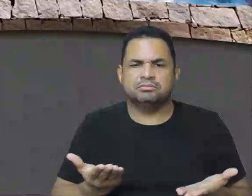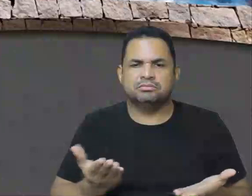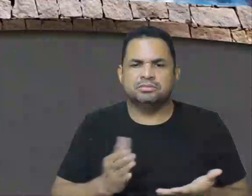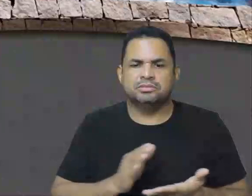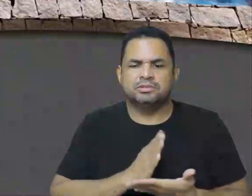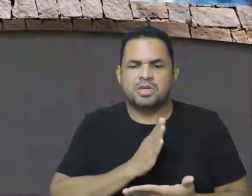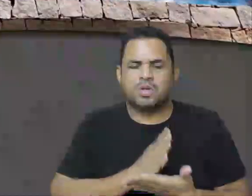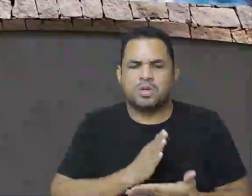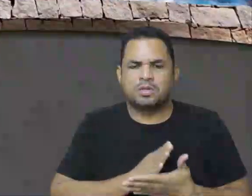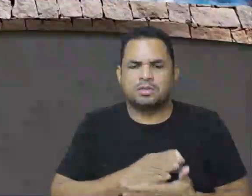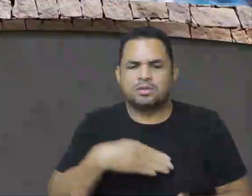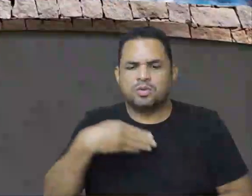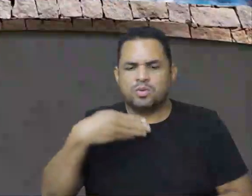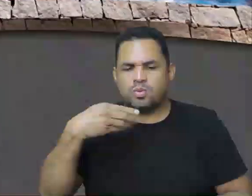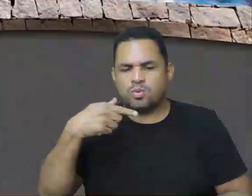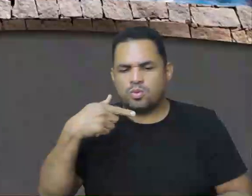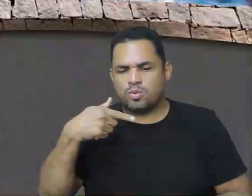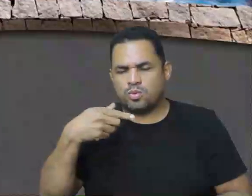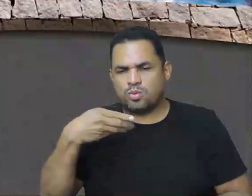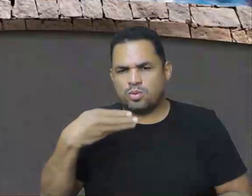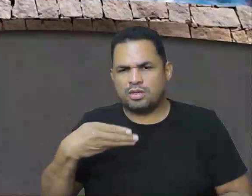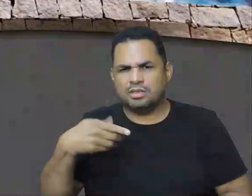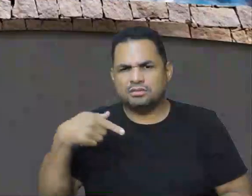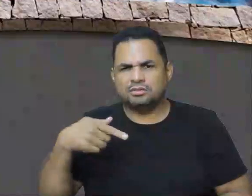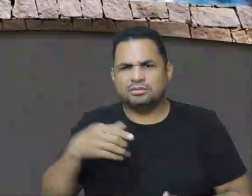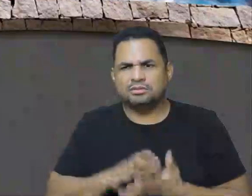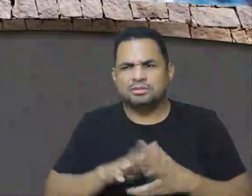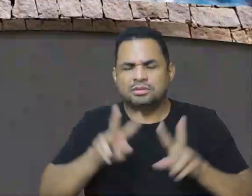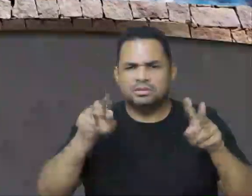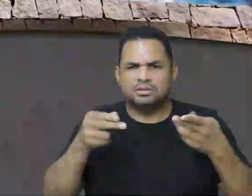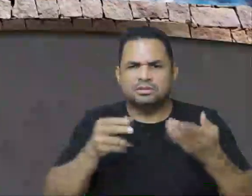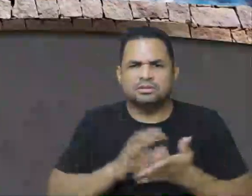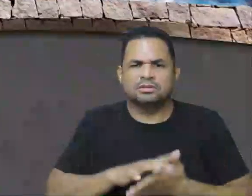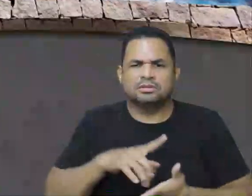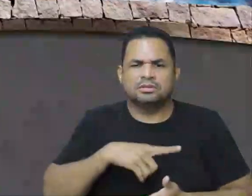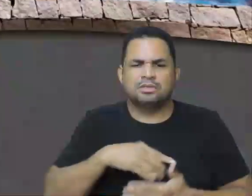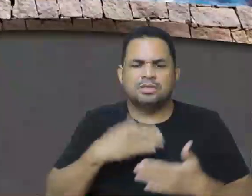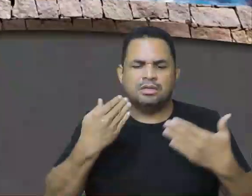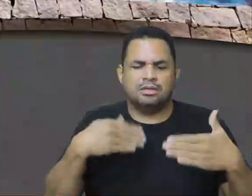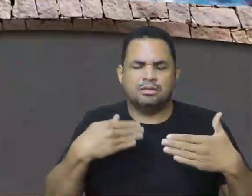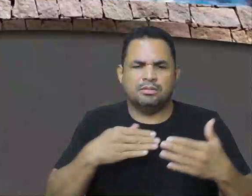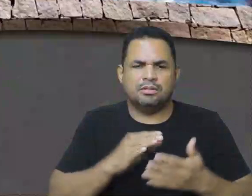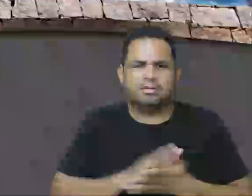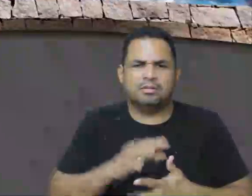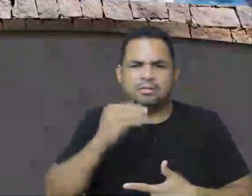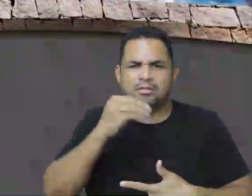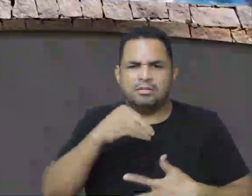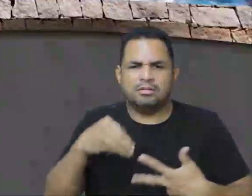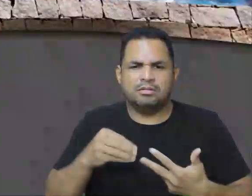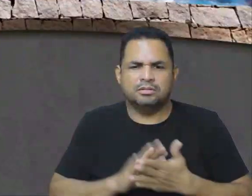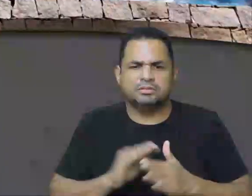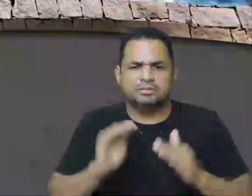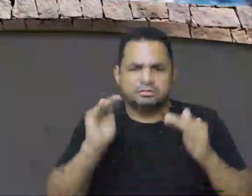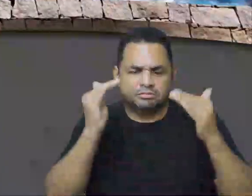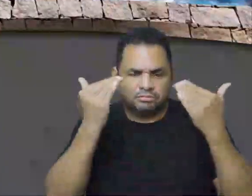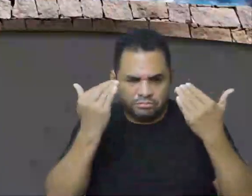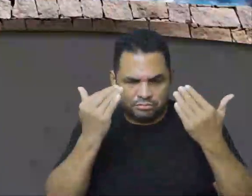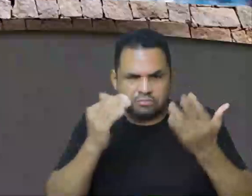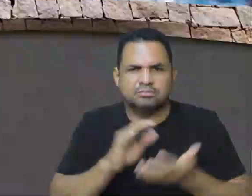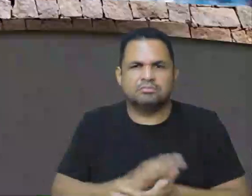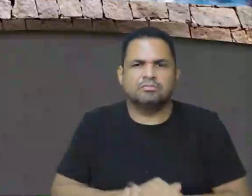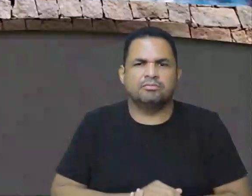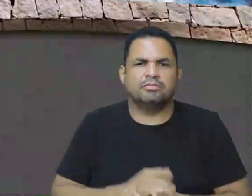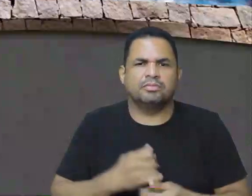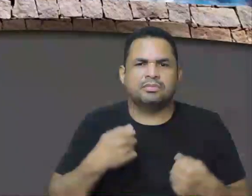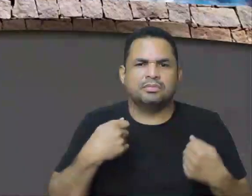aula 47 com temas aí que sempre são cobrados na prova do Enem. Então, você tem que ficar ligado,